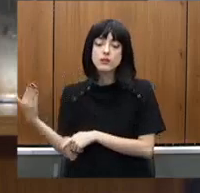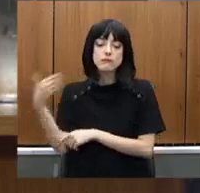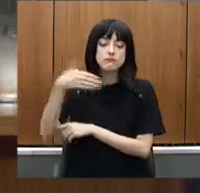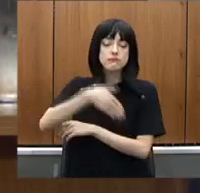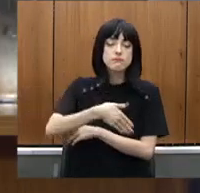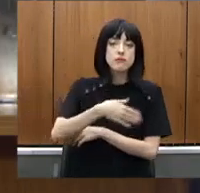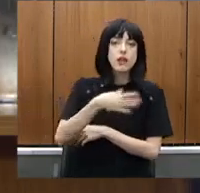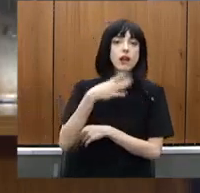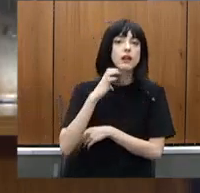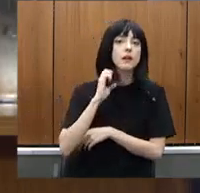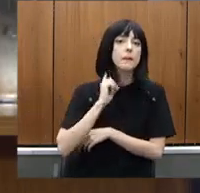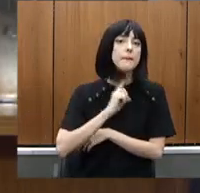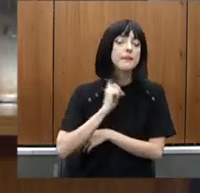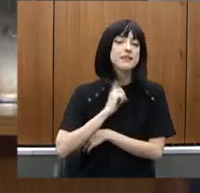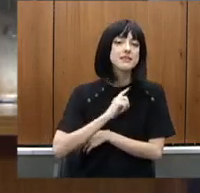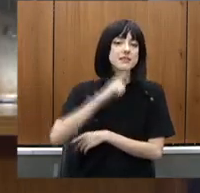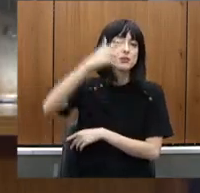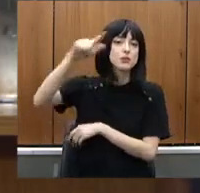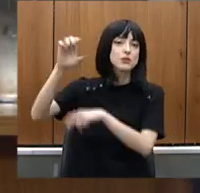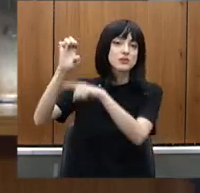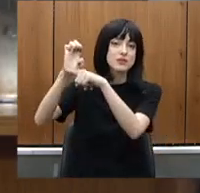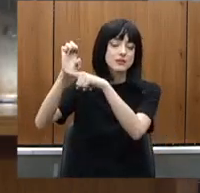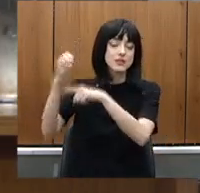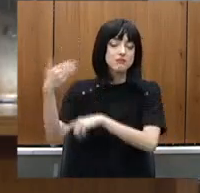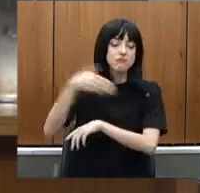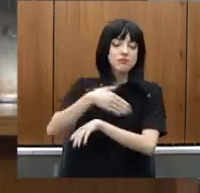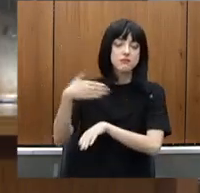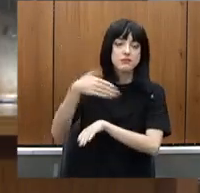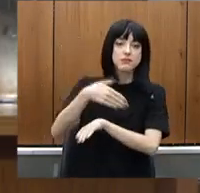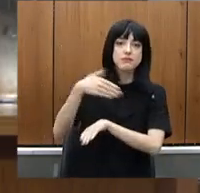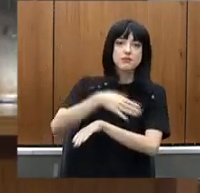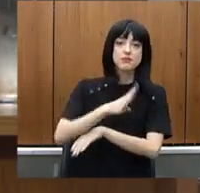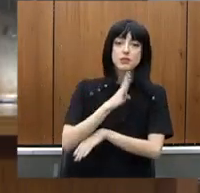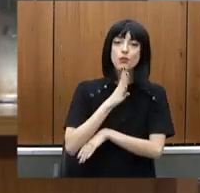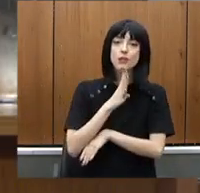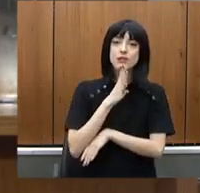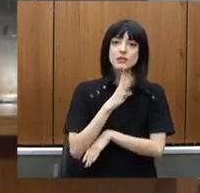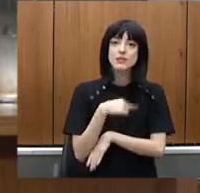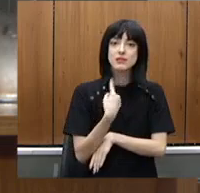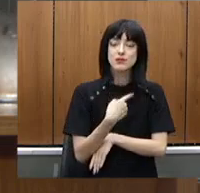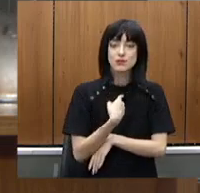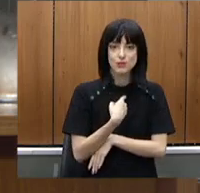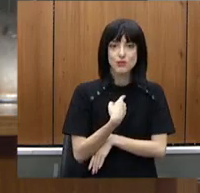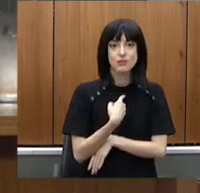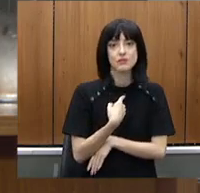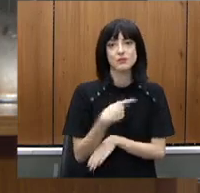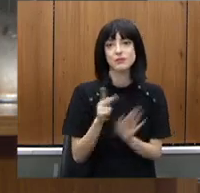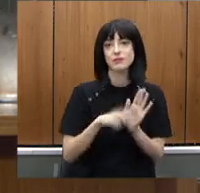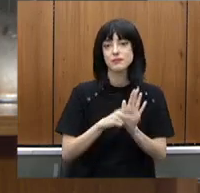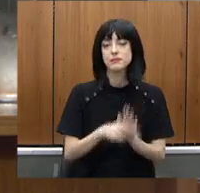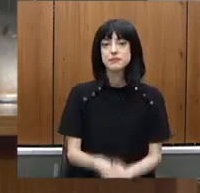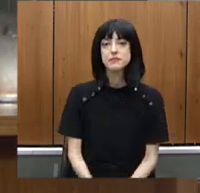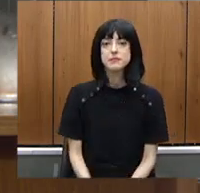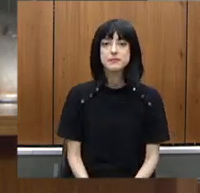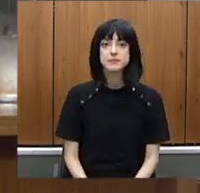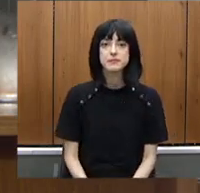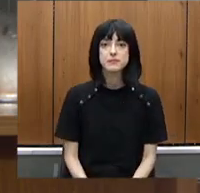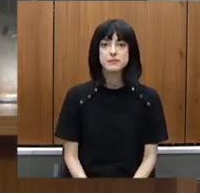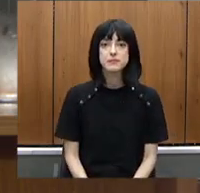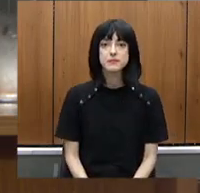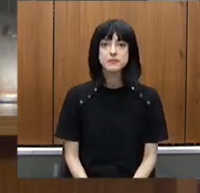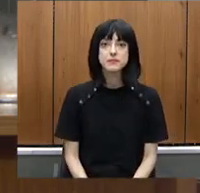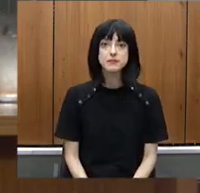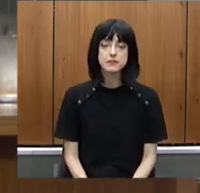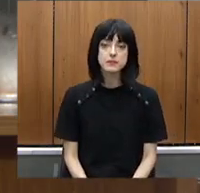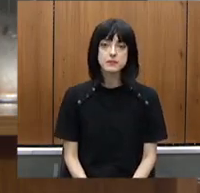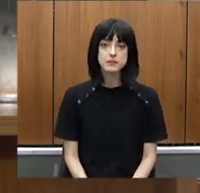aqui essa essa esse painel que nós temos é o Senhor tem a ideia a atuação das Patrulhas de prevenção violência